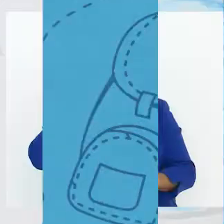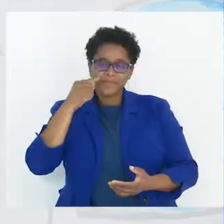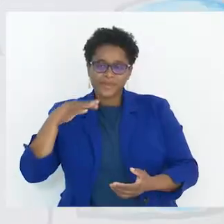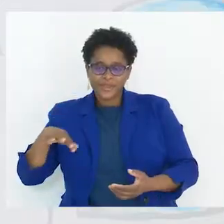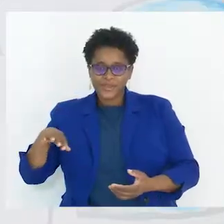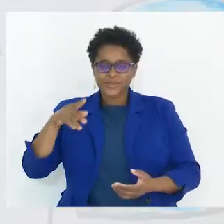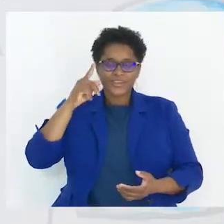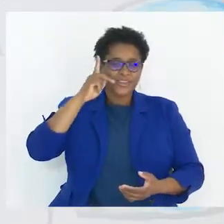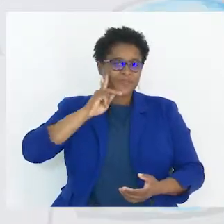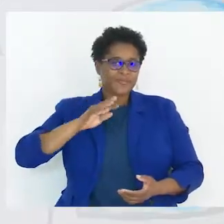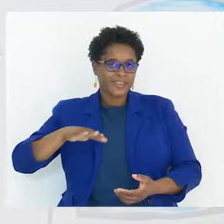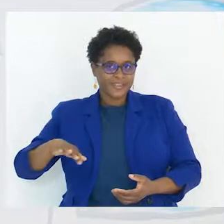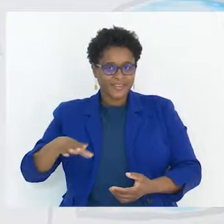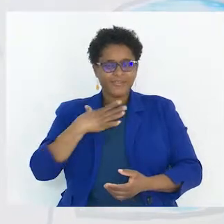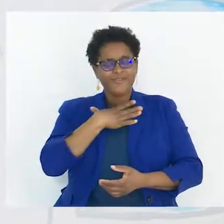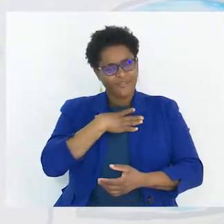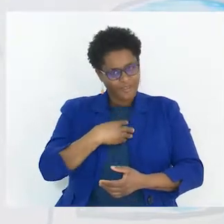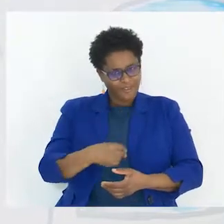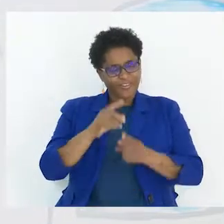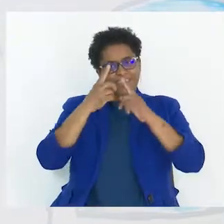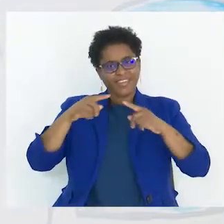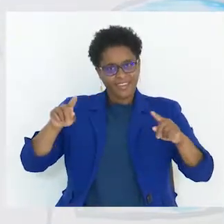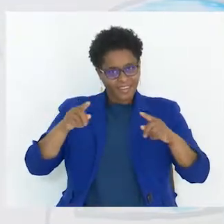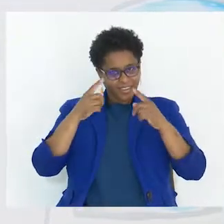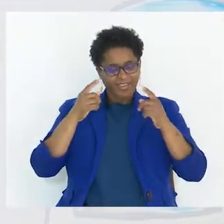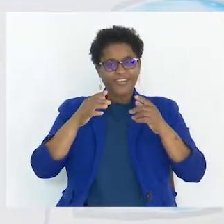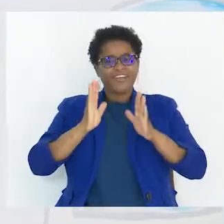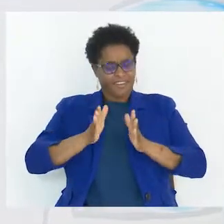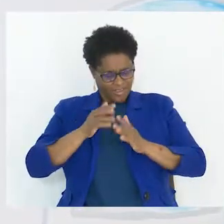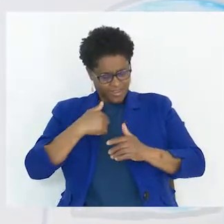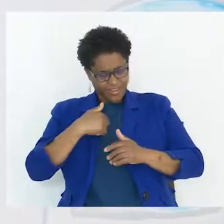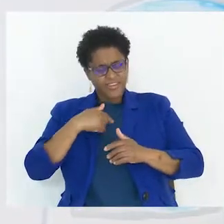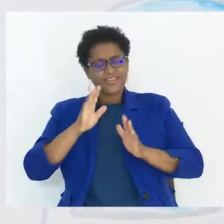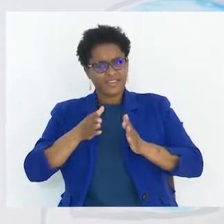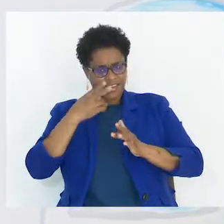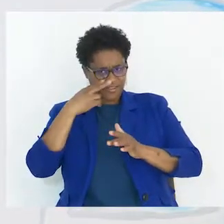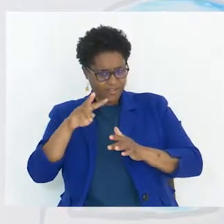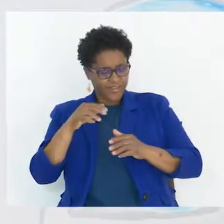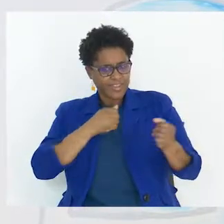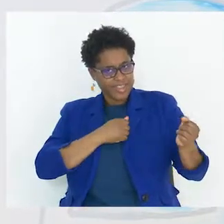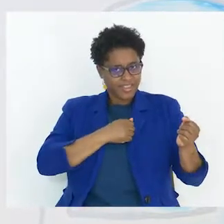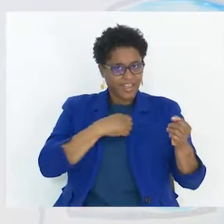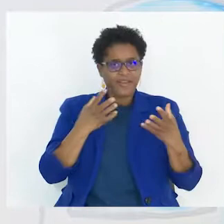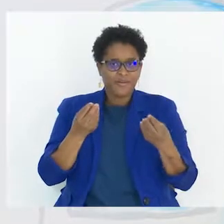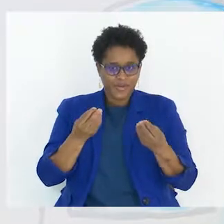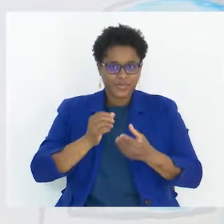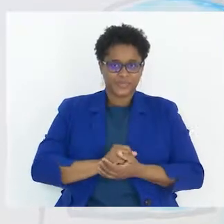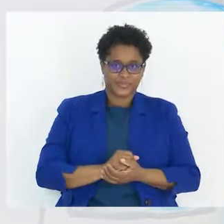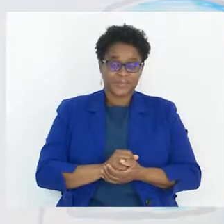E aí, meninos e meninas, gostaram da canção? Já vi que dançaram muito, não é?